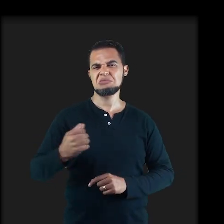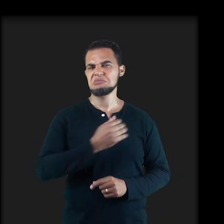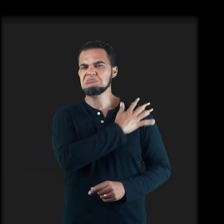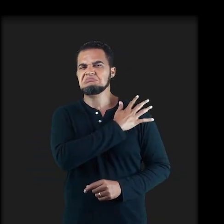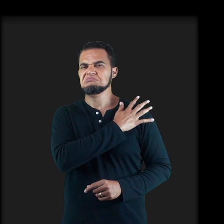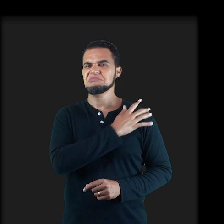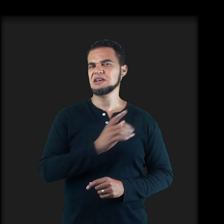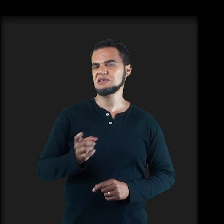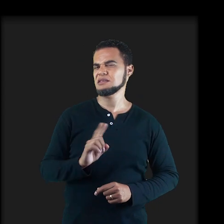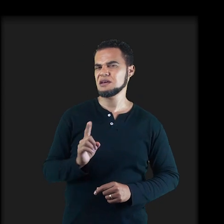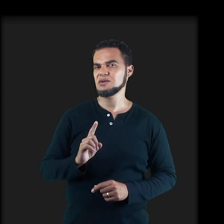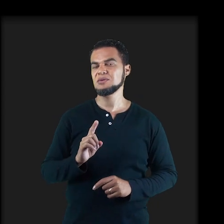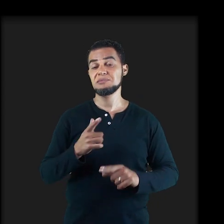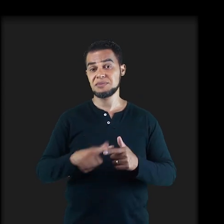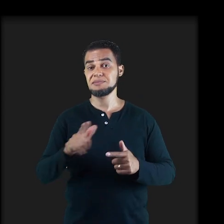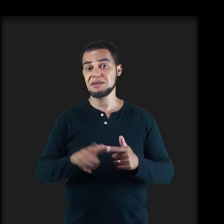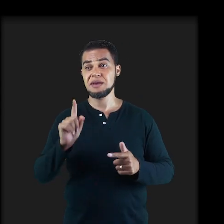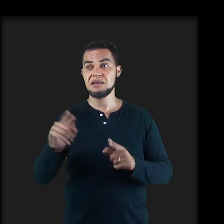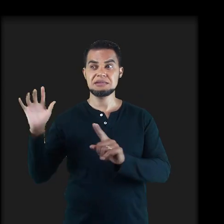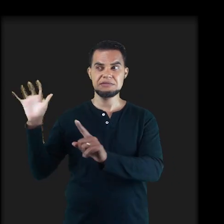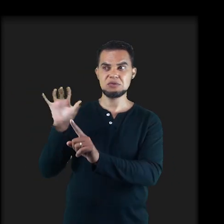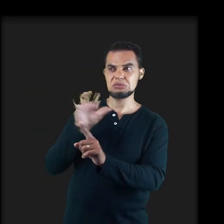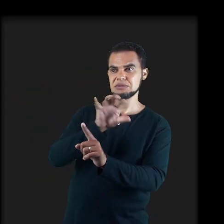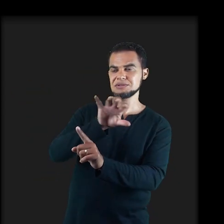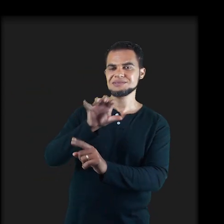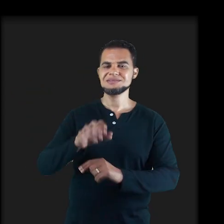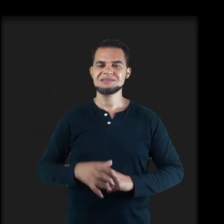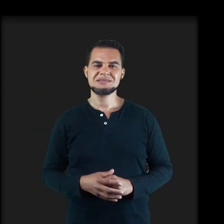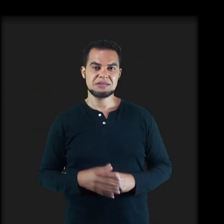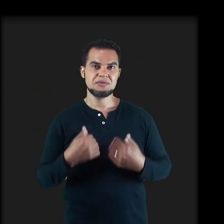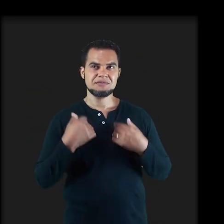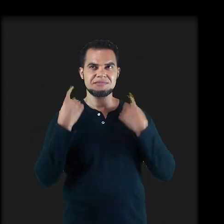não é homofóbica. O problema mais era das influências, então eu me preocupava.